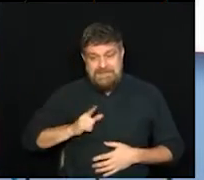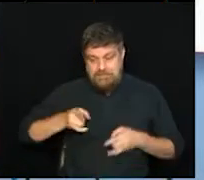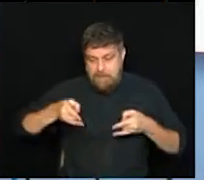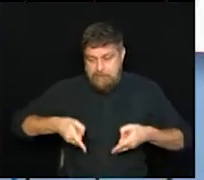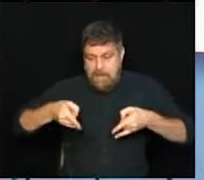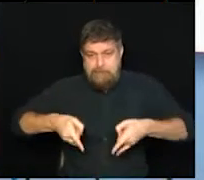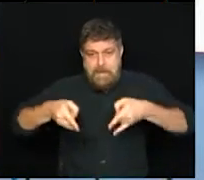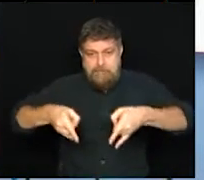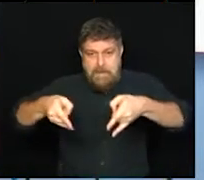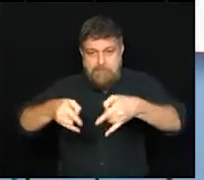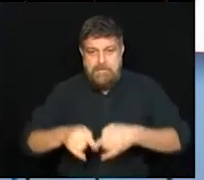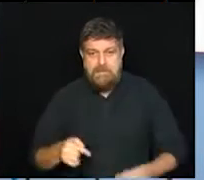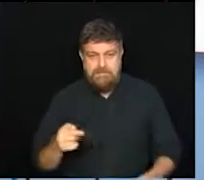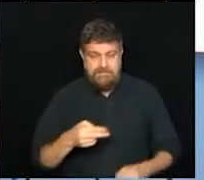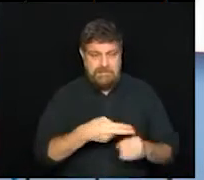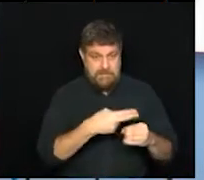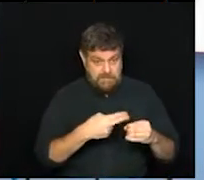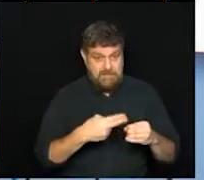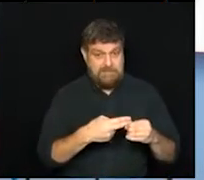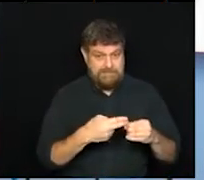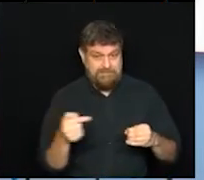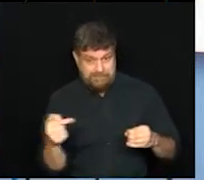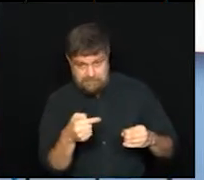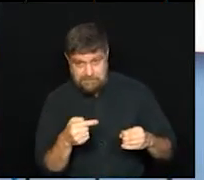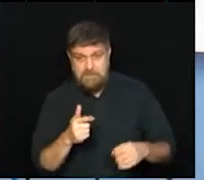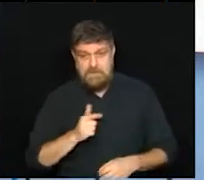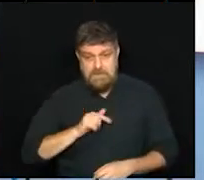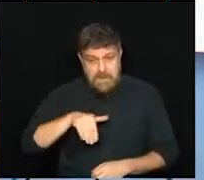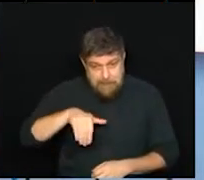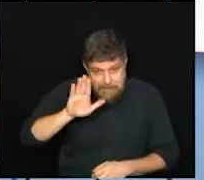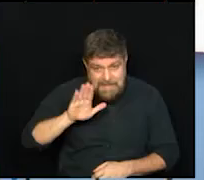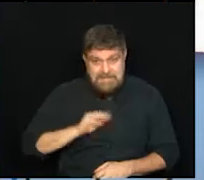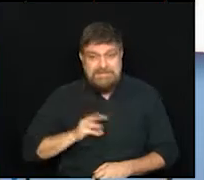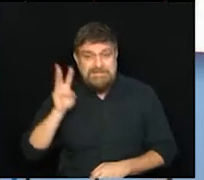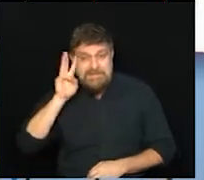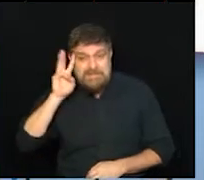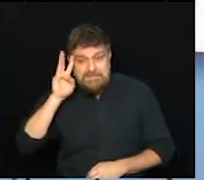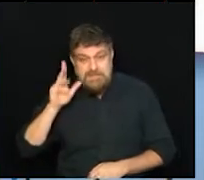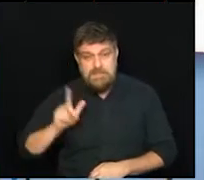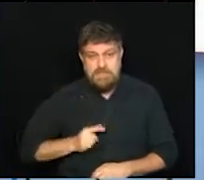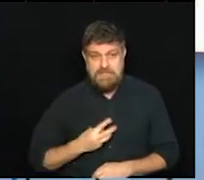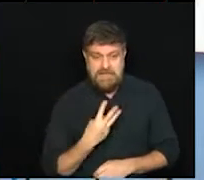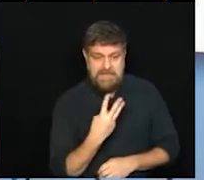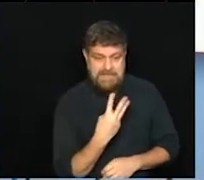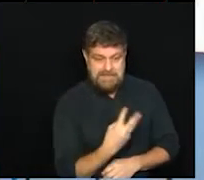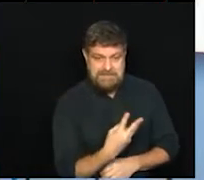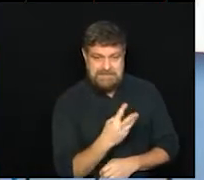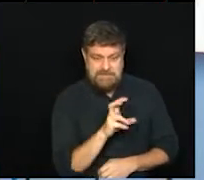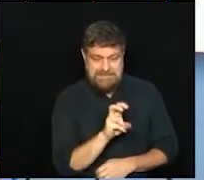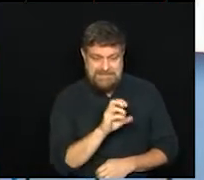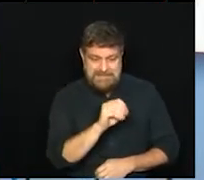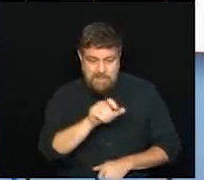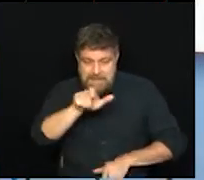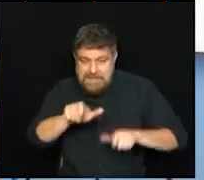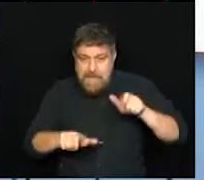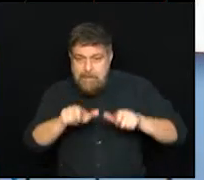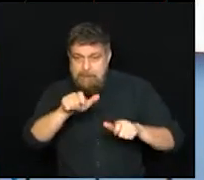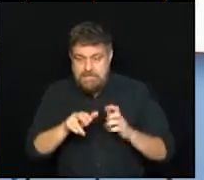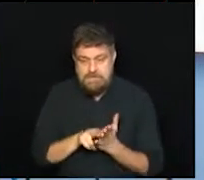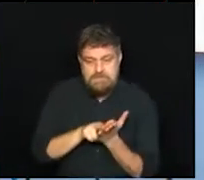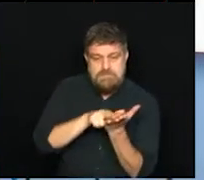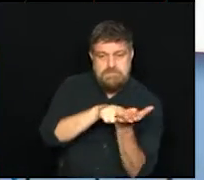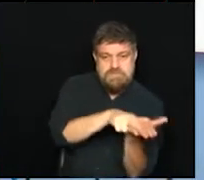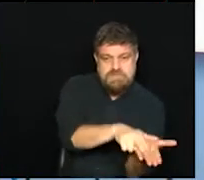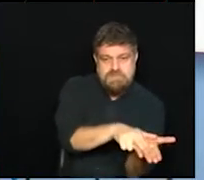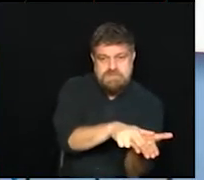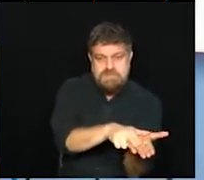leitos lá na Unicamp. Então, a gente tem, nesta terça-feira, nós tínhamos 350 pacientes